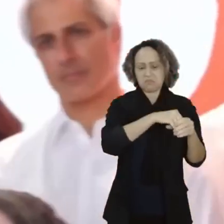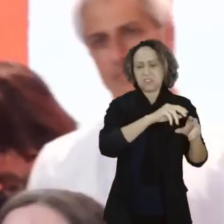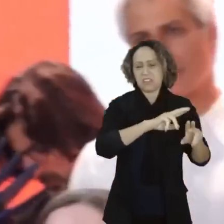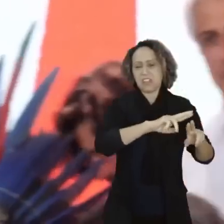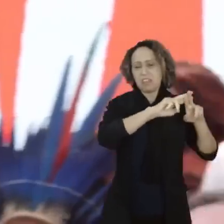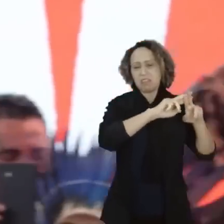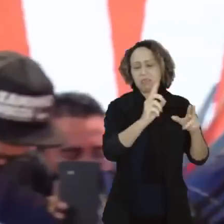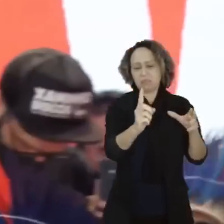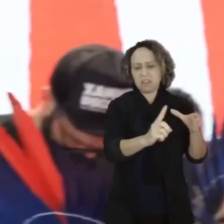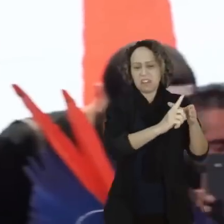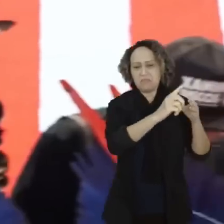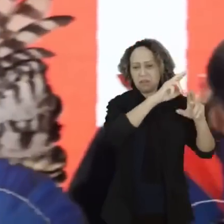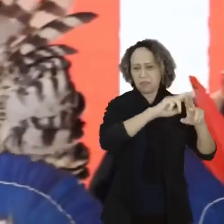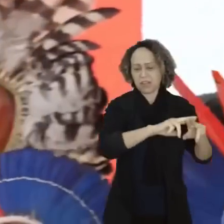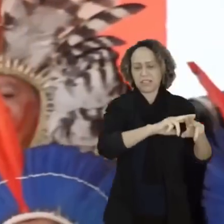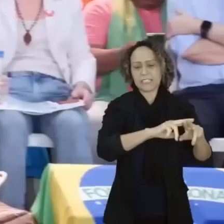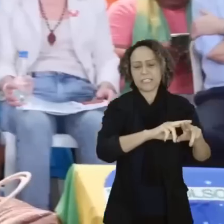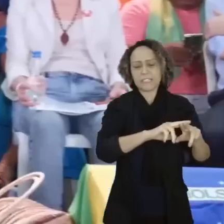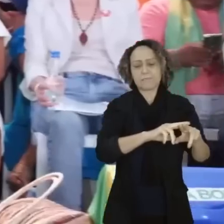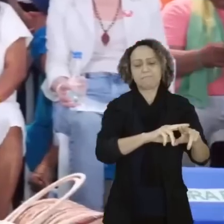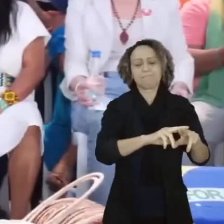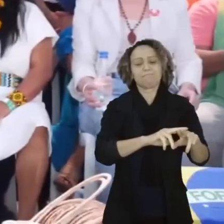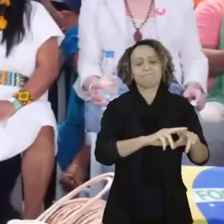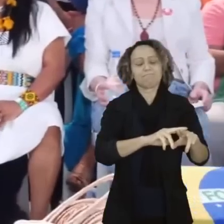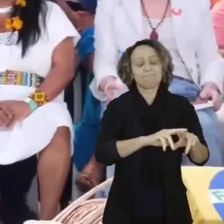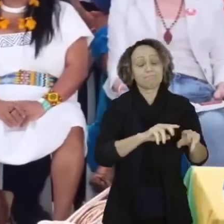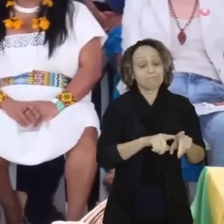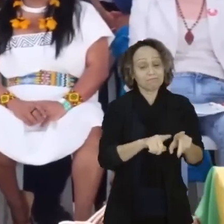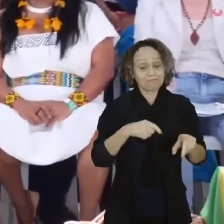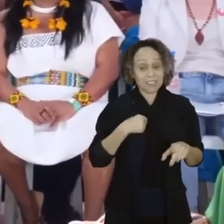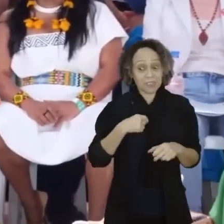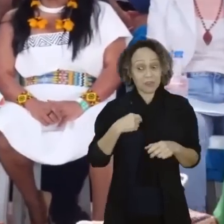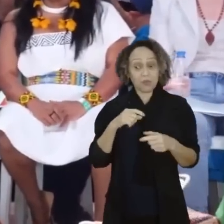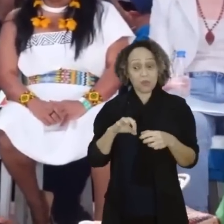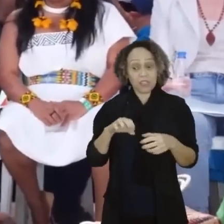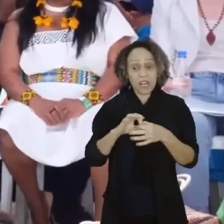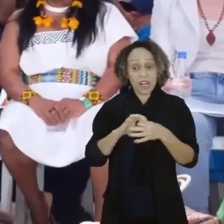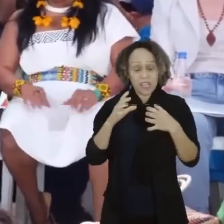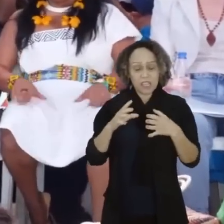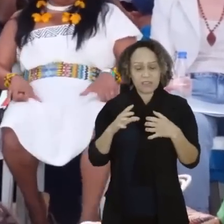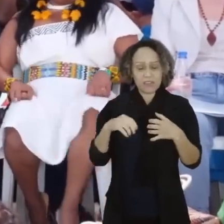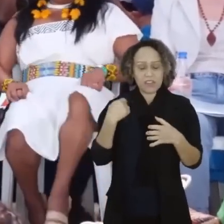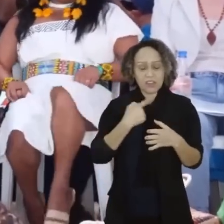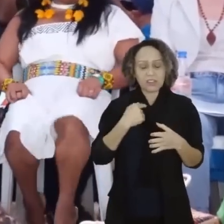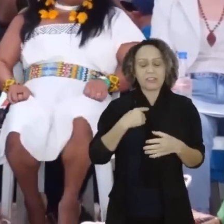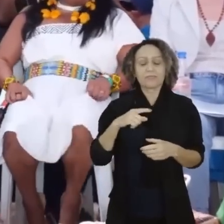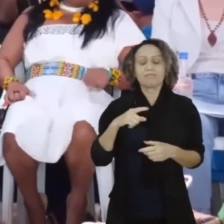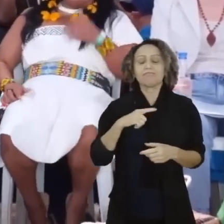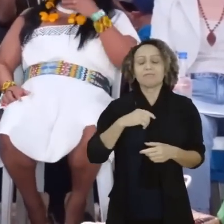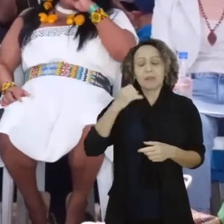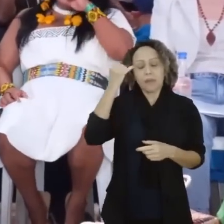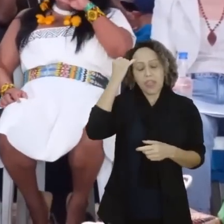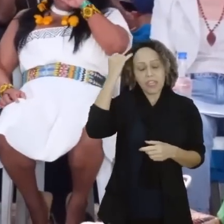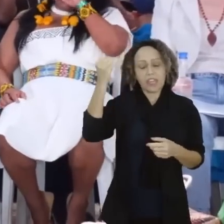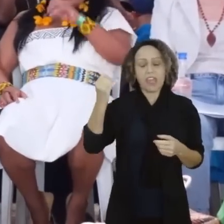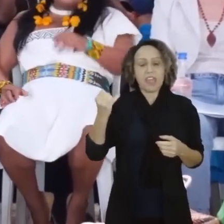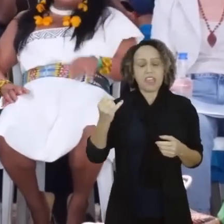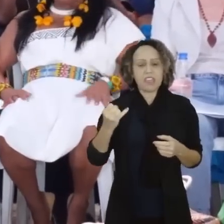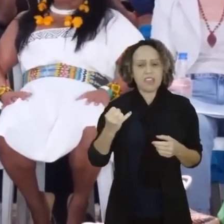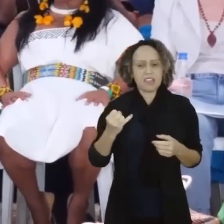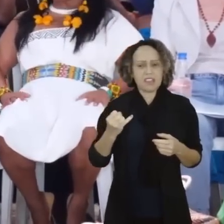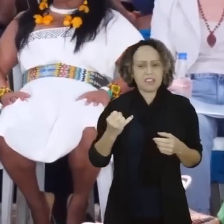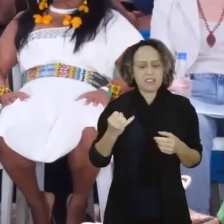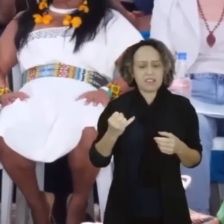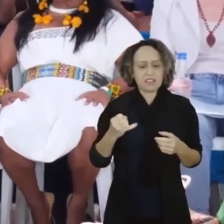nós não somos seres humanos comuns. Nós temos ideias. Nós temos causas. E quando